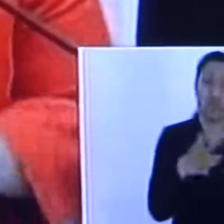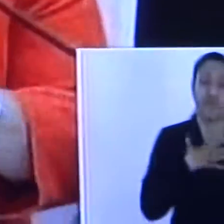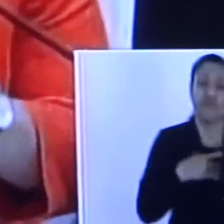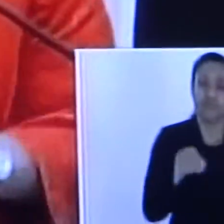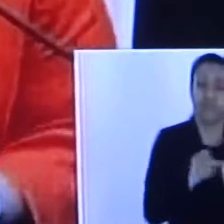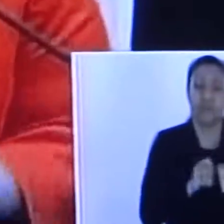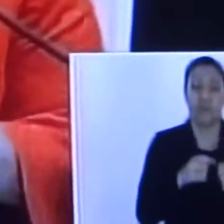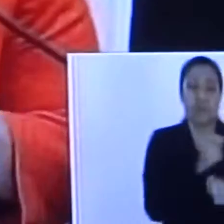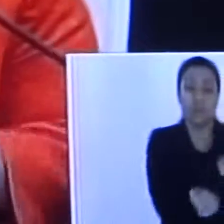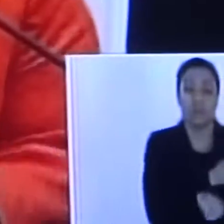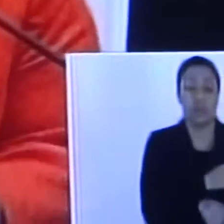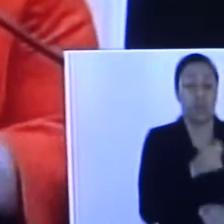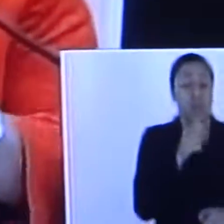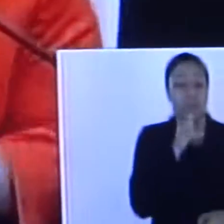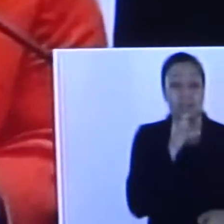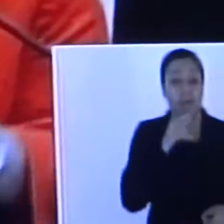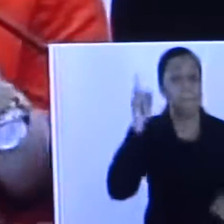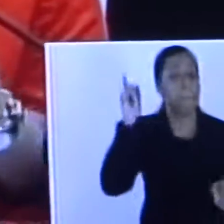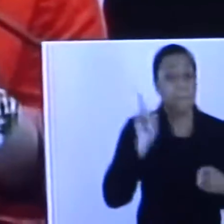tatuagem, é